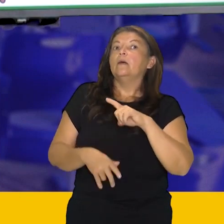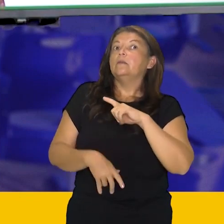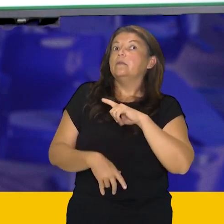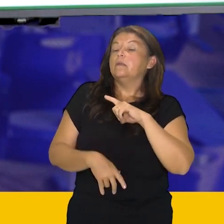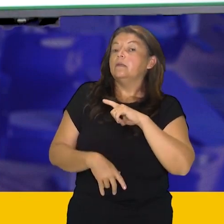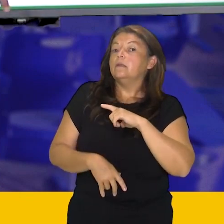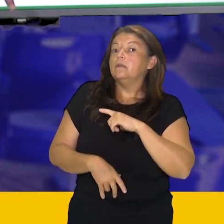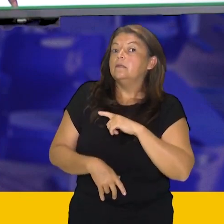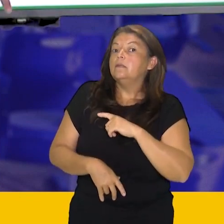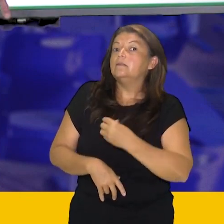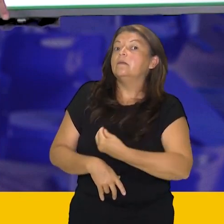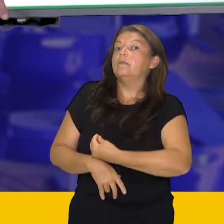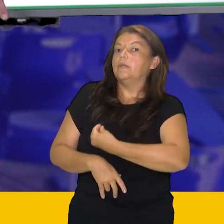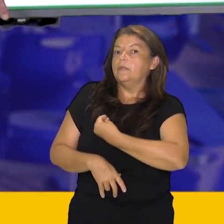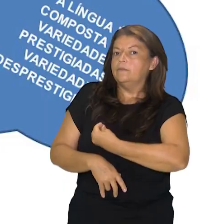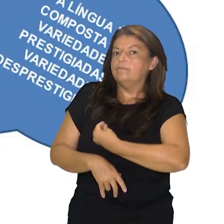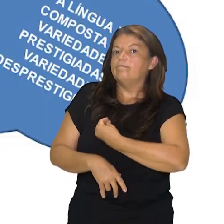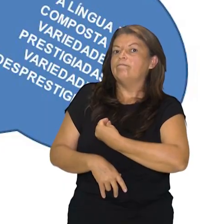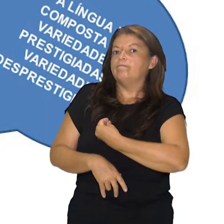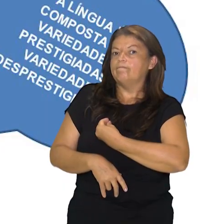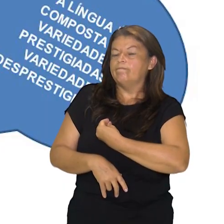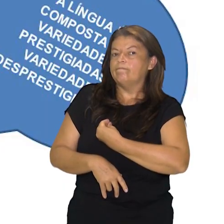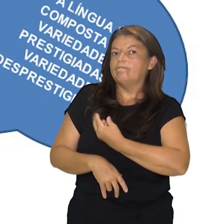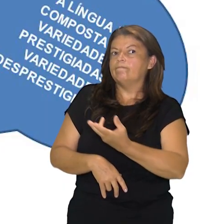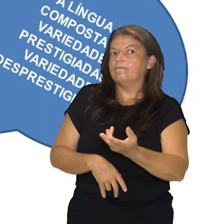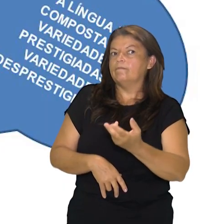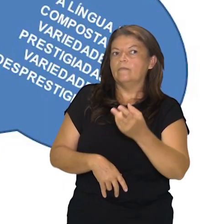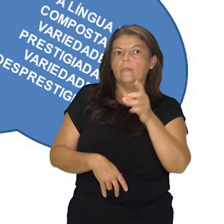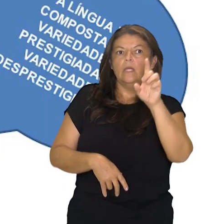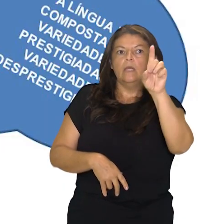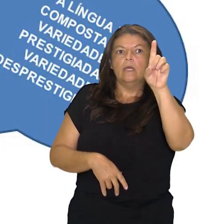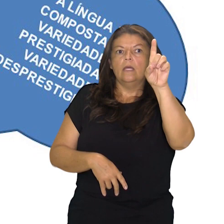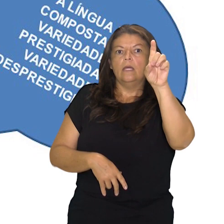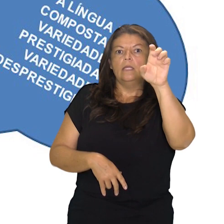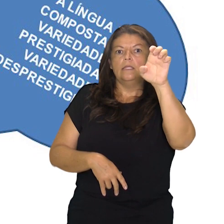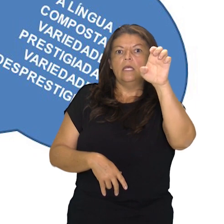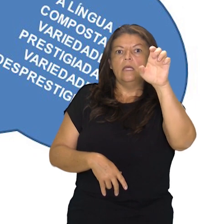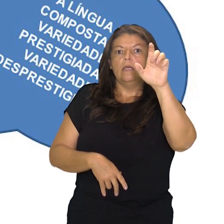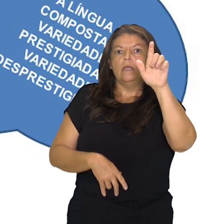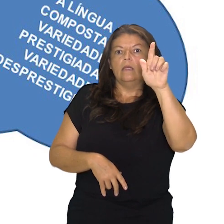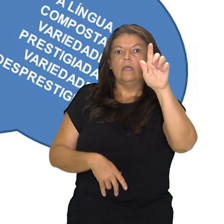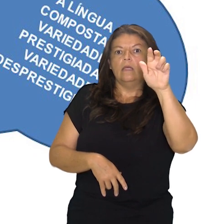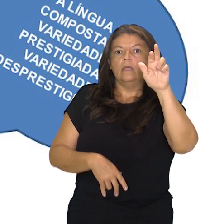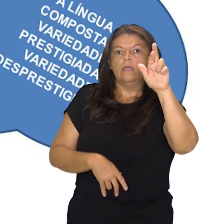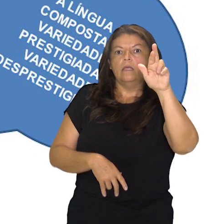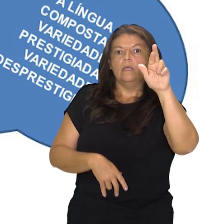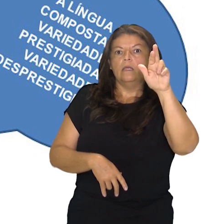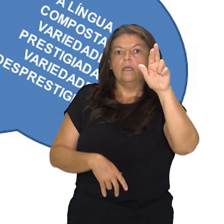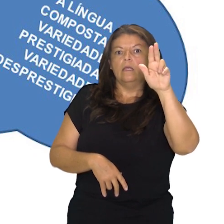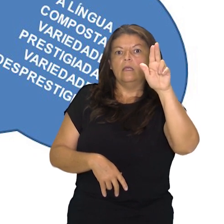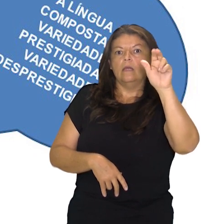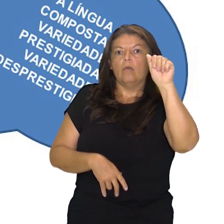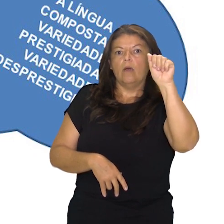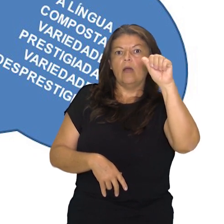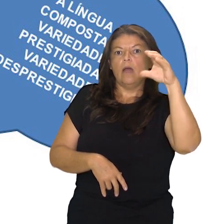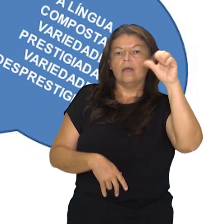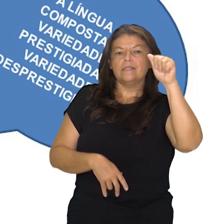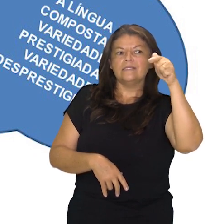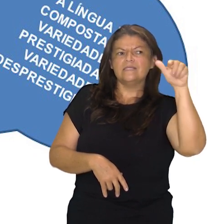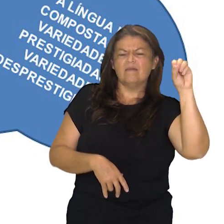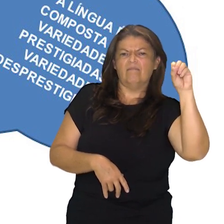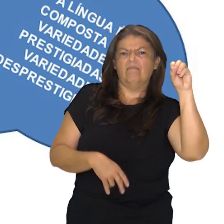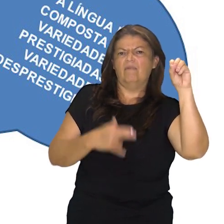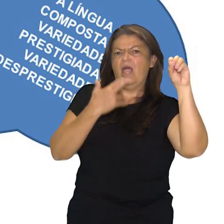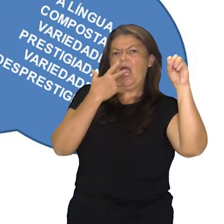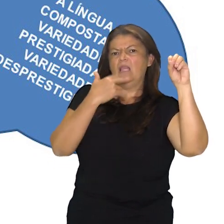Existe a adequação linguística. E o que é adequação? Por exemplo, gente, agora, nesse momento em que eu